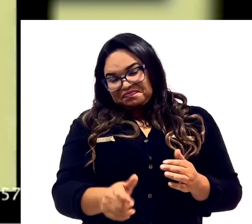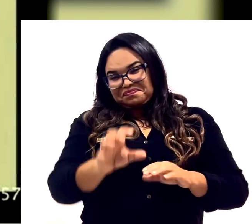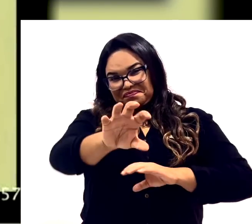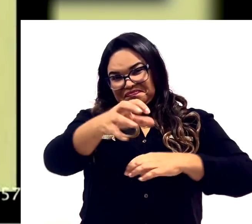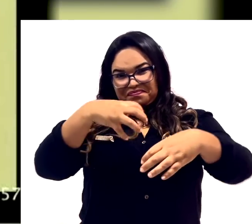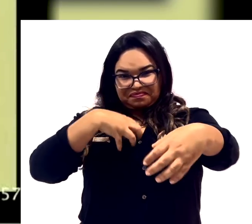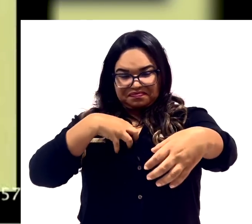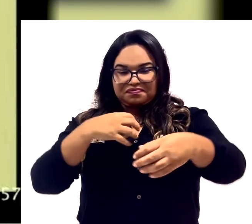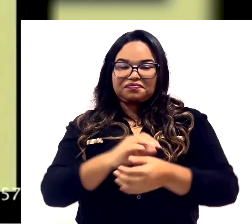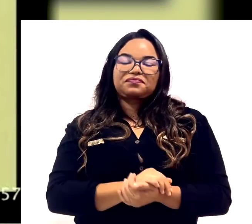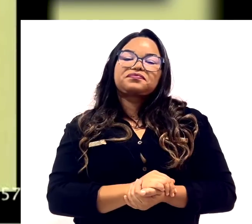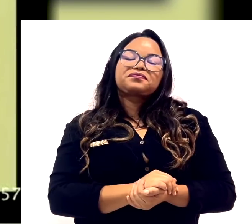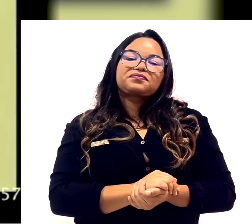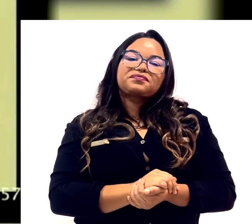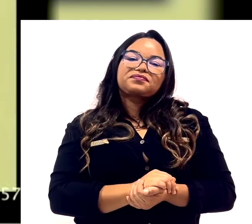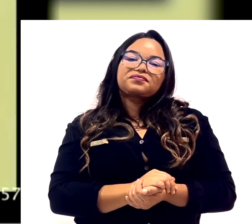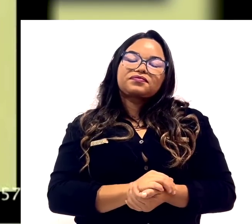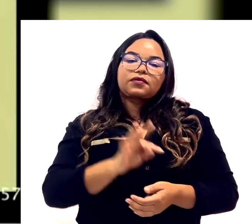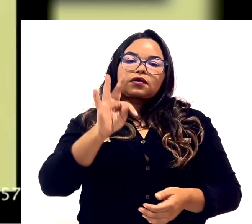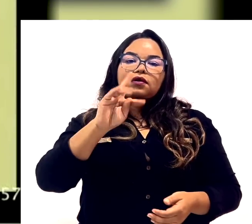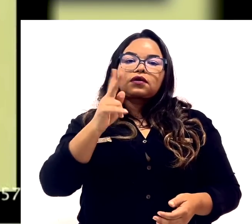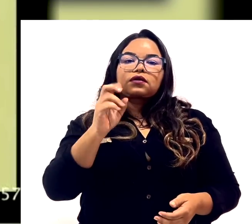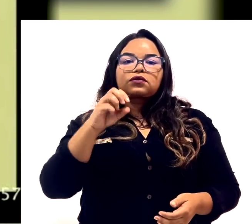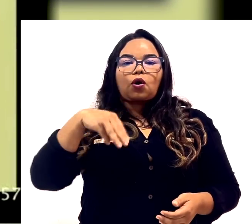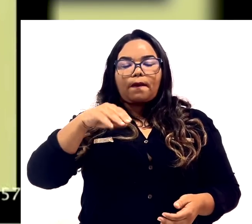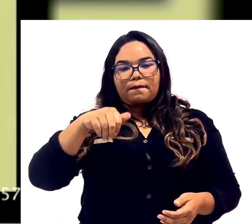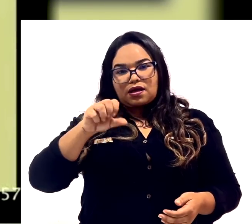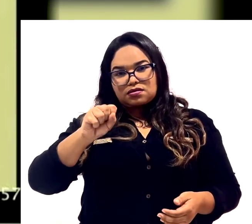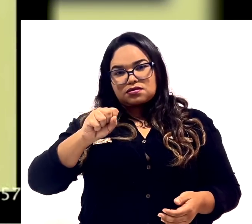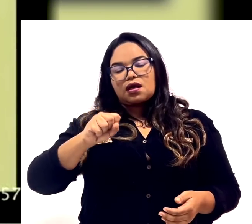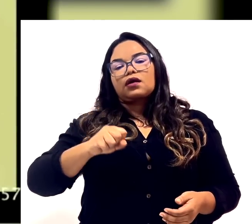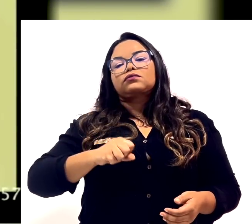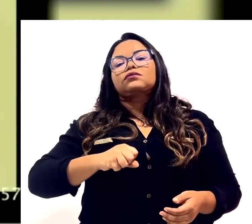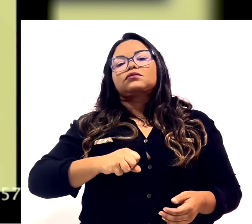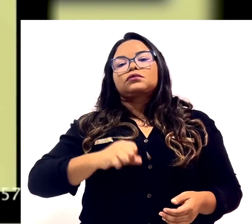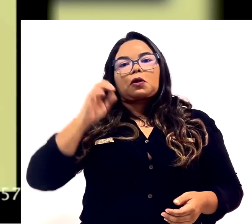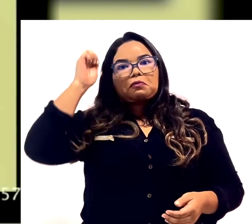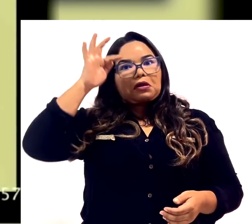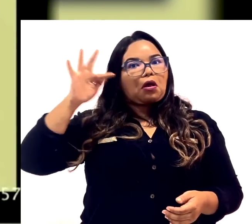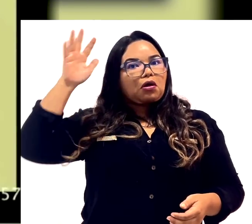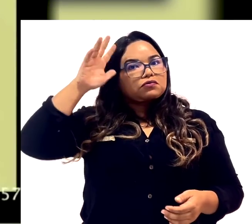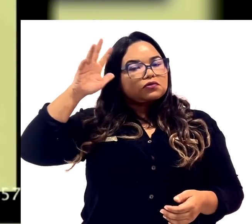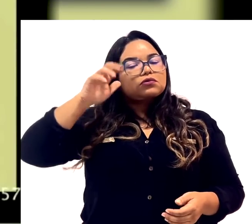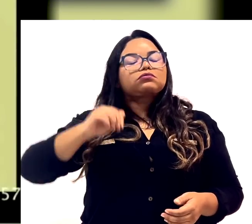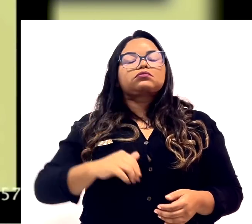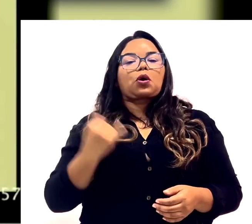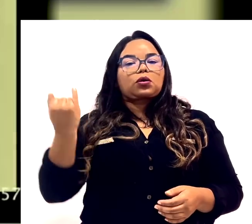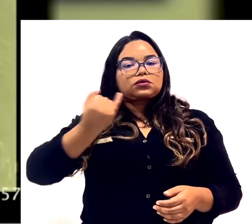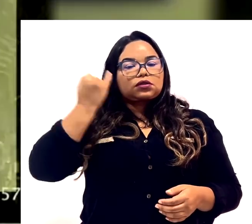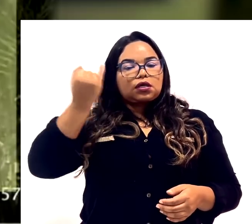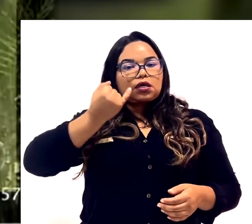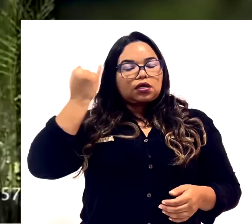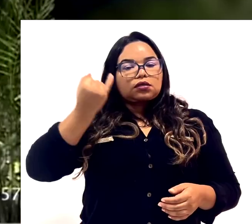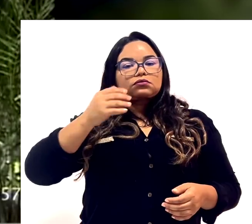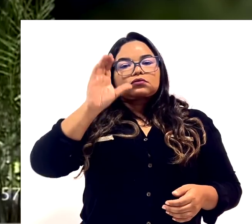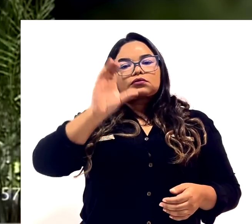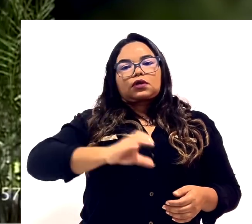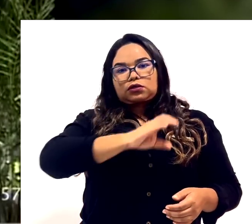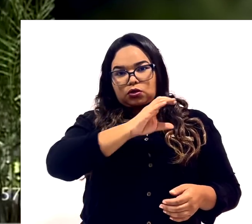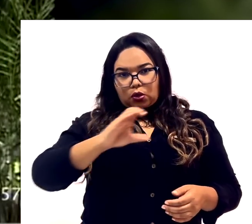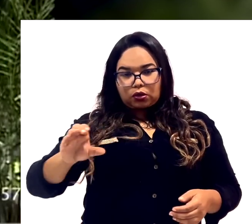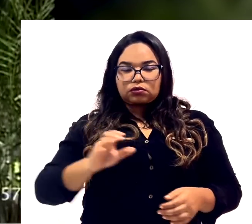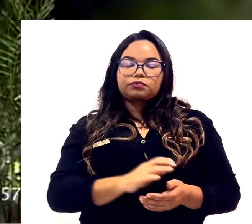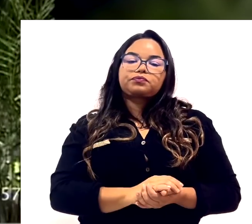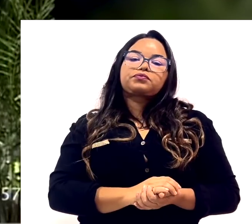Tomás de Aquino escreveu O Poder Secular, que é um grande filósofo católico citado mais de uma vez por João Paulo